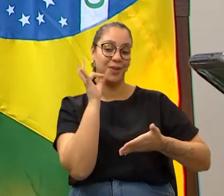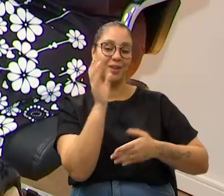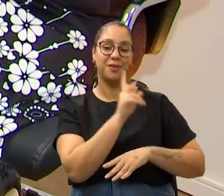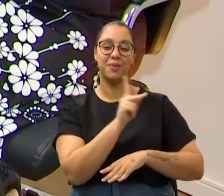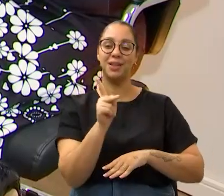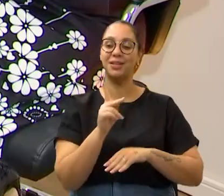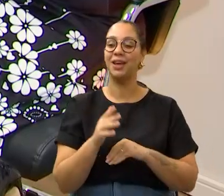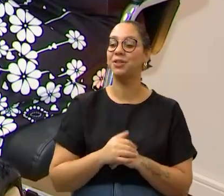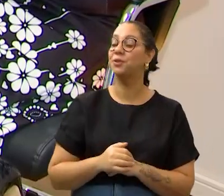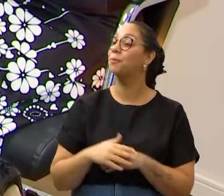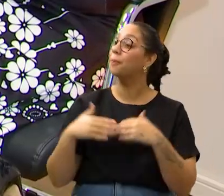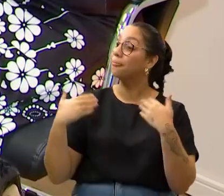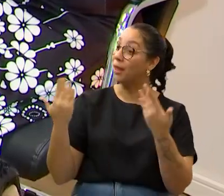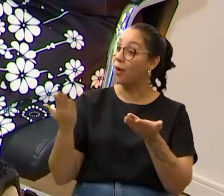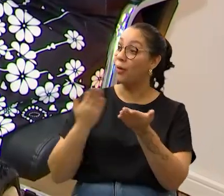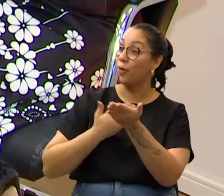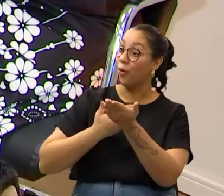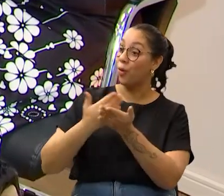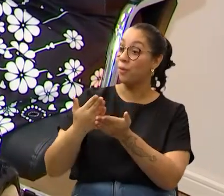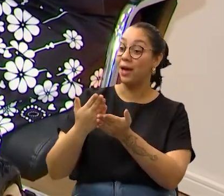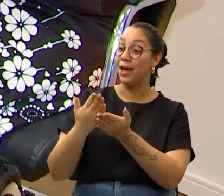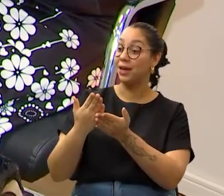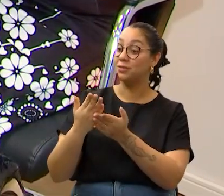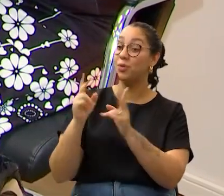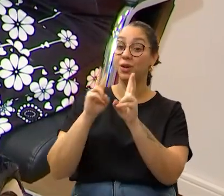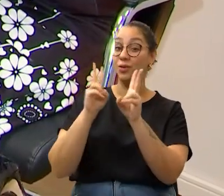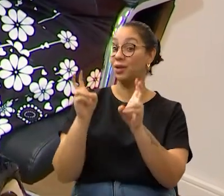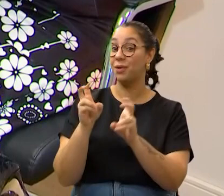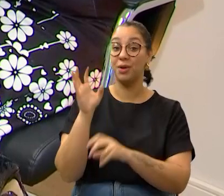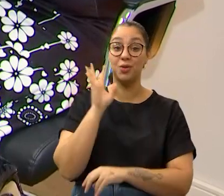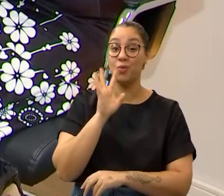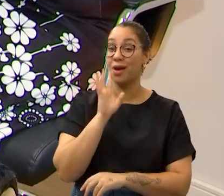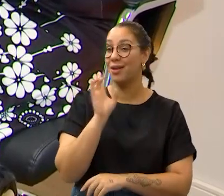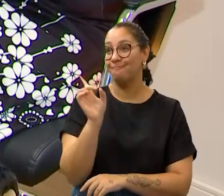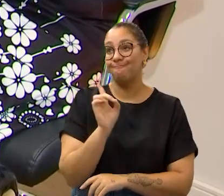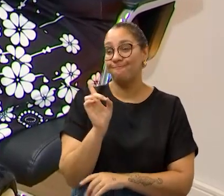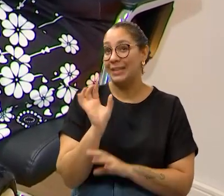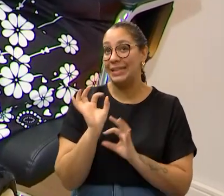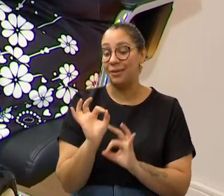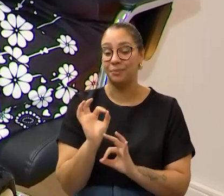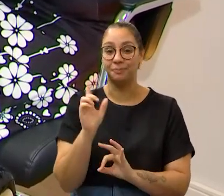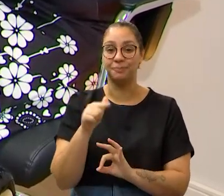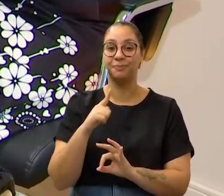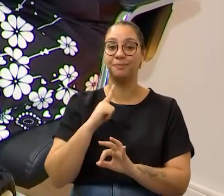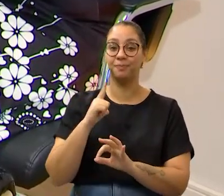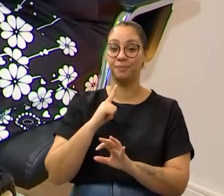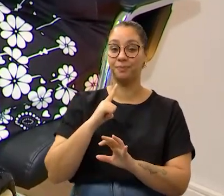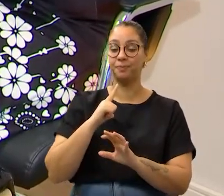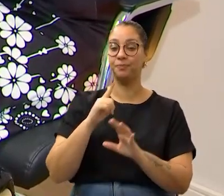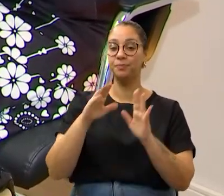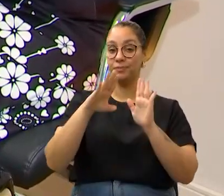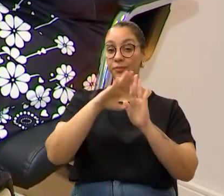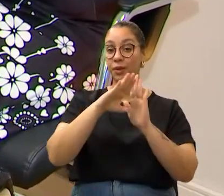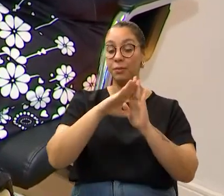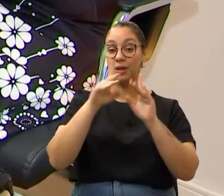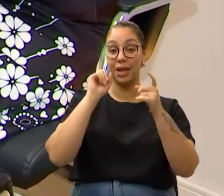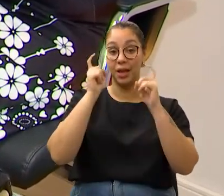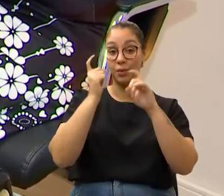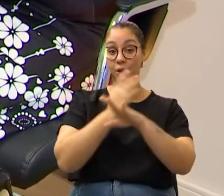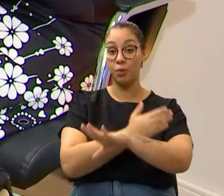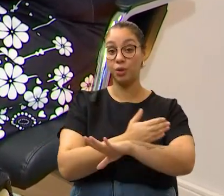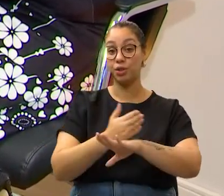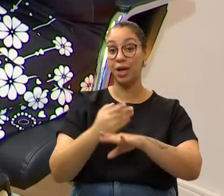Presidente. Presidente, a gente começa com um tema não tão agradável, que inclusive foi pauta da reunião ordinária da